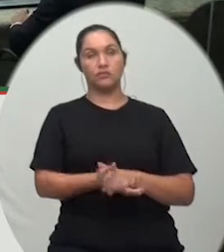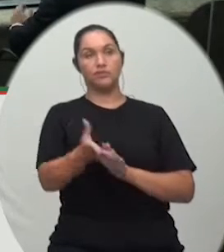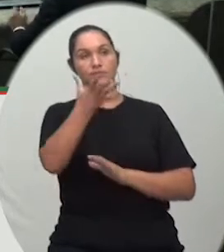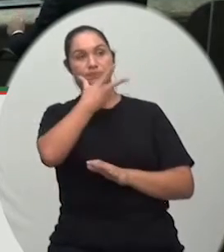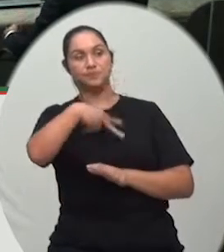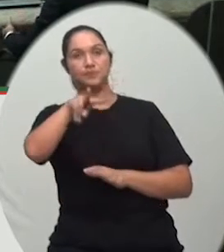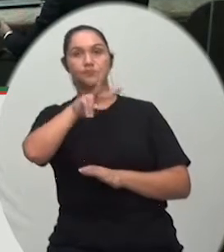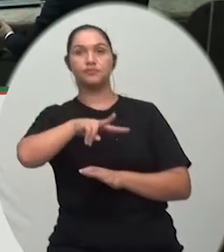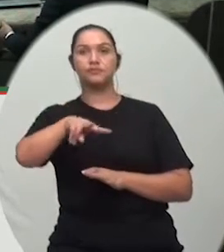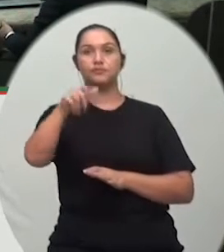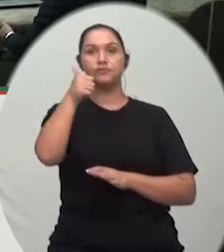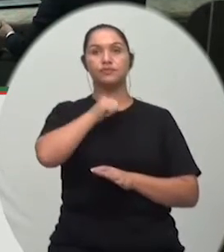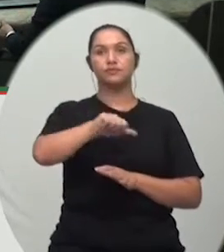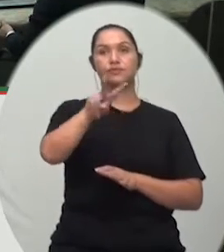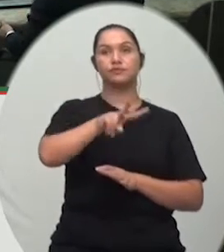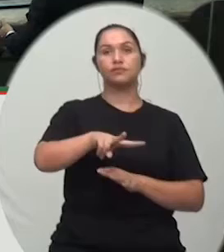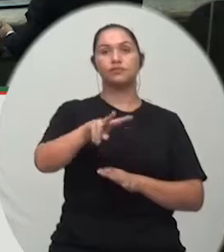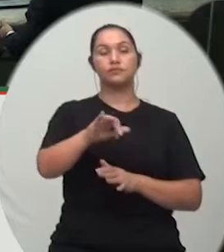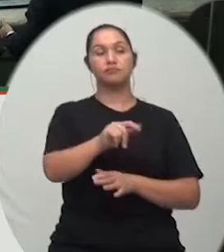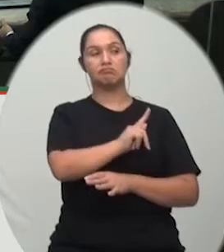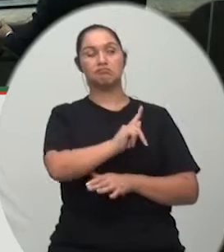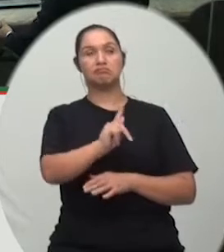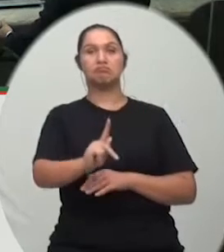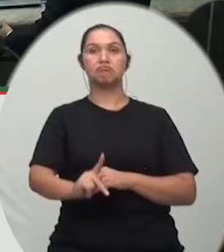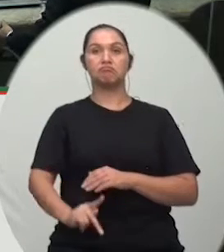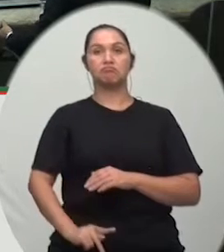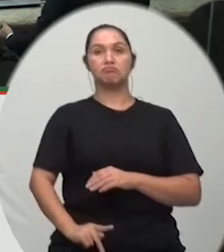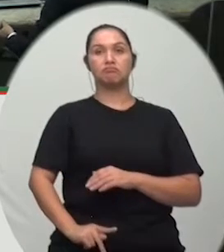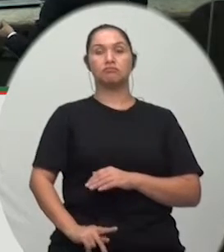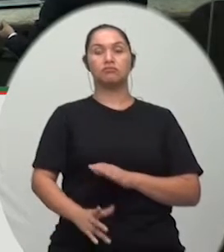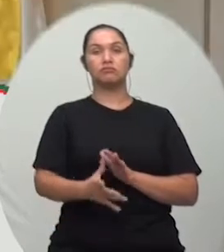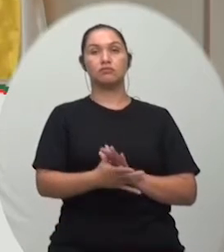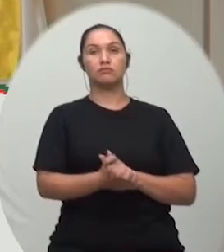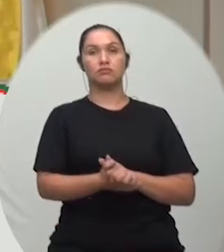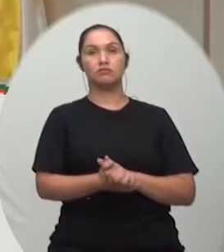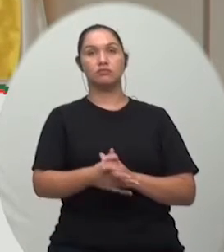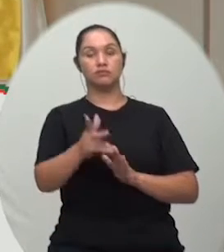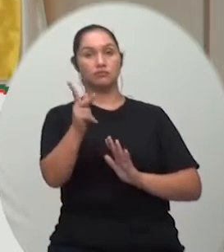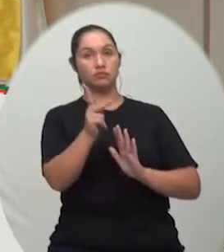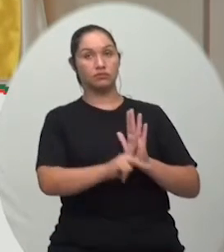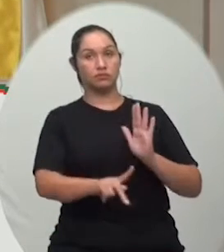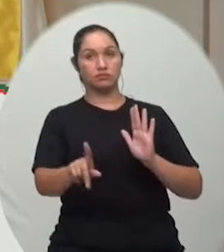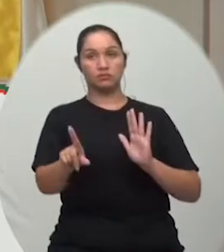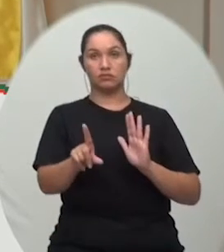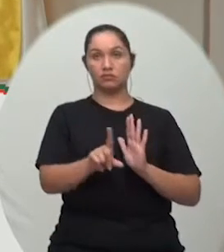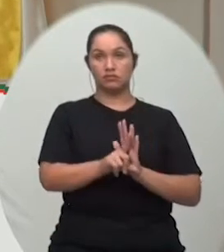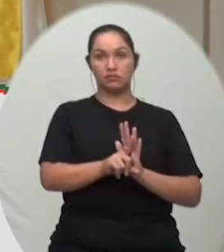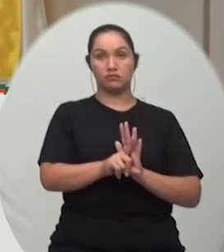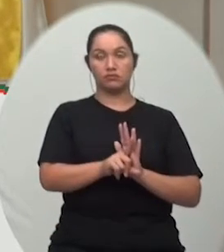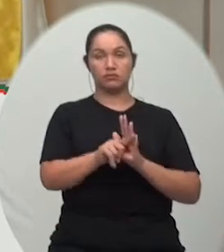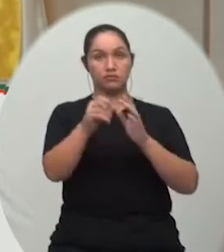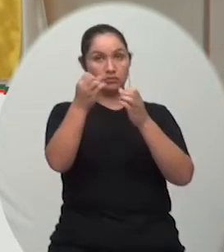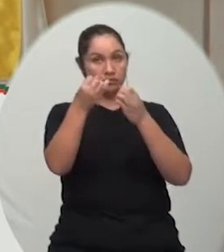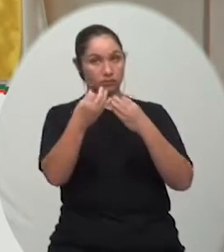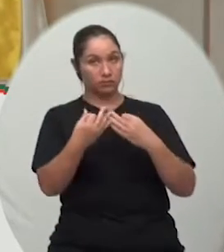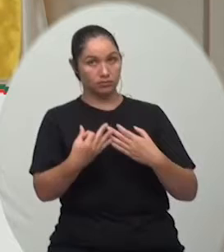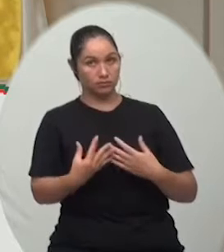Senhores vereadores, senhoras vereadoras, senhor presidente, esse projeto que trata